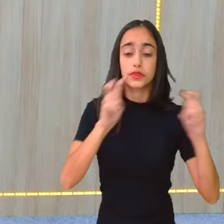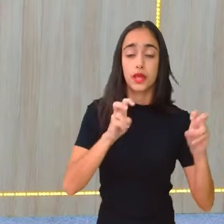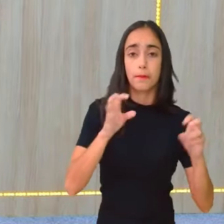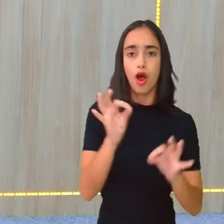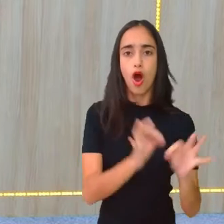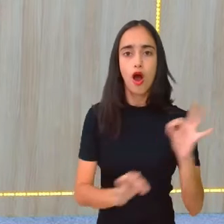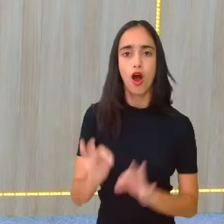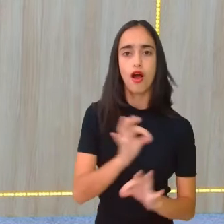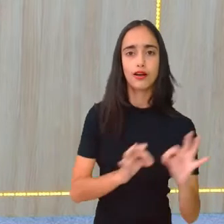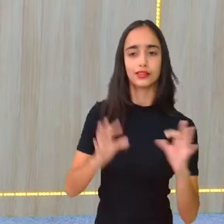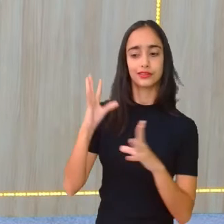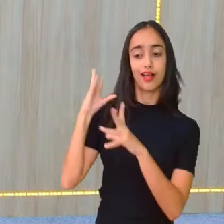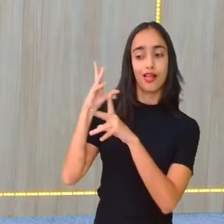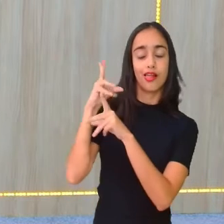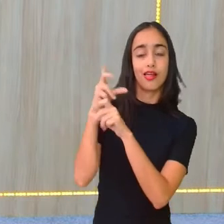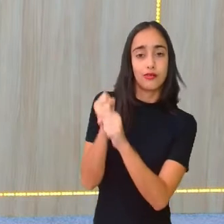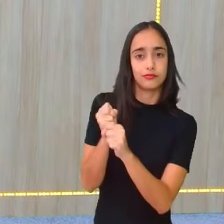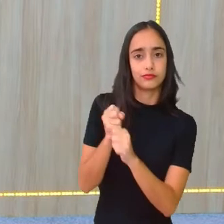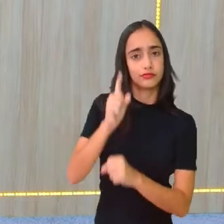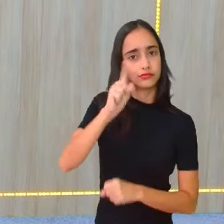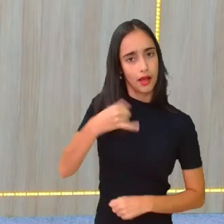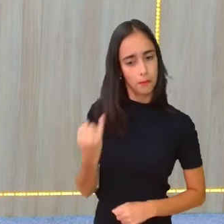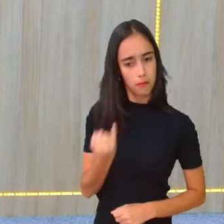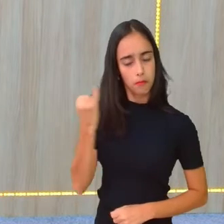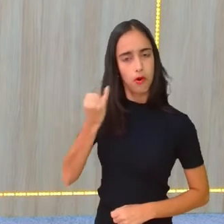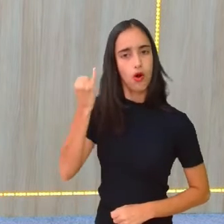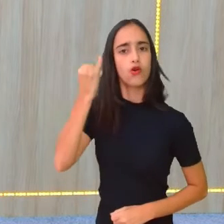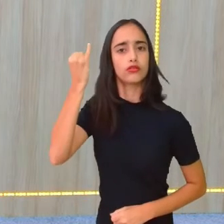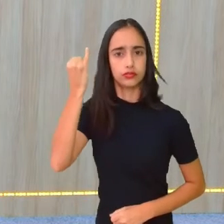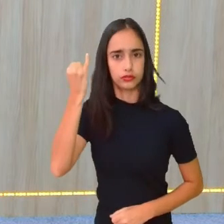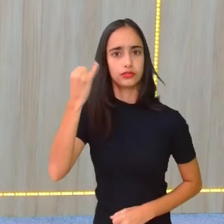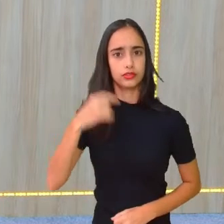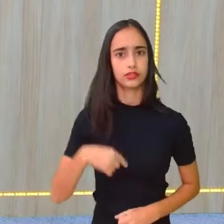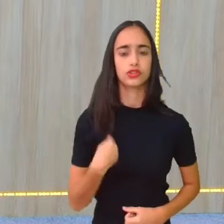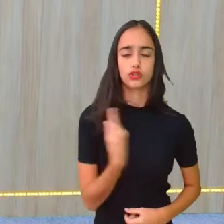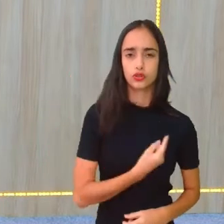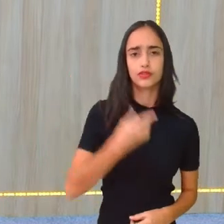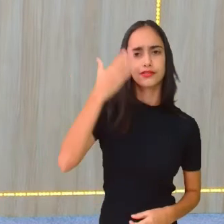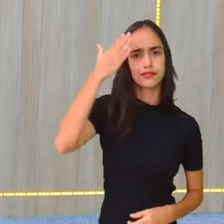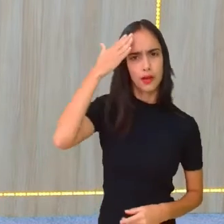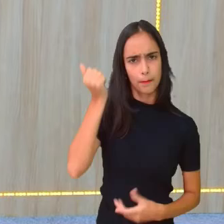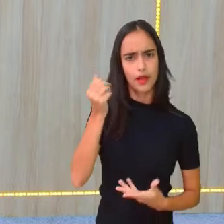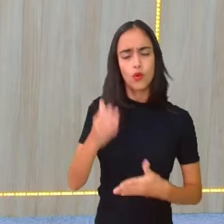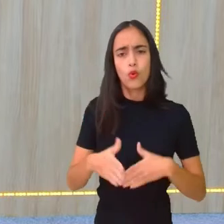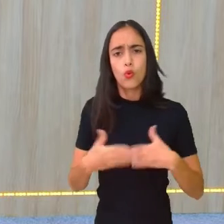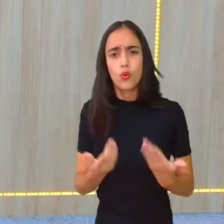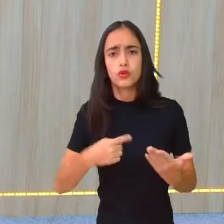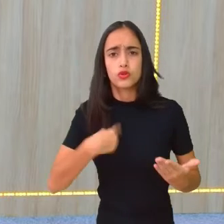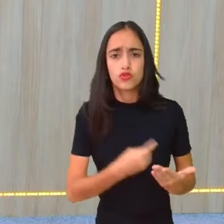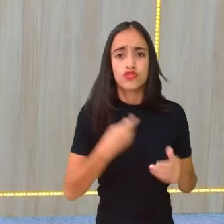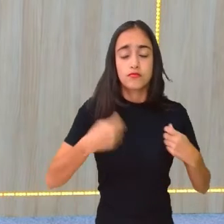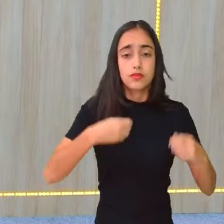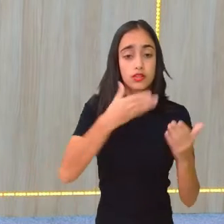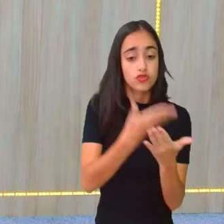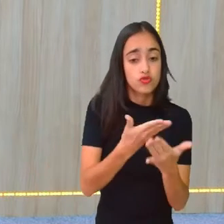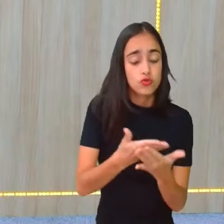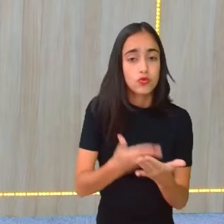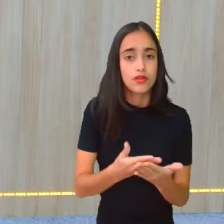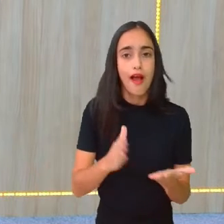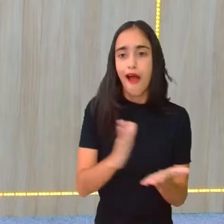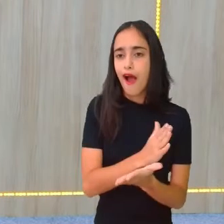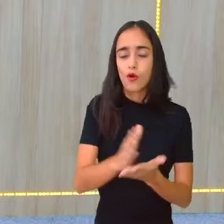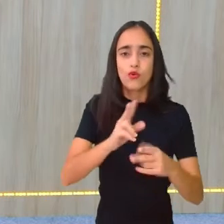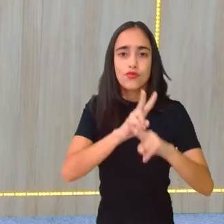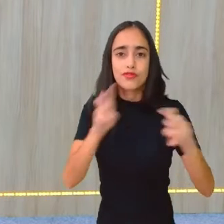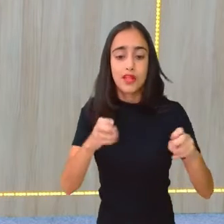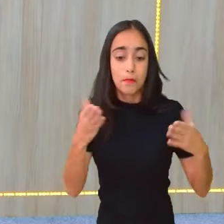precisa fazer quando a gente precisa estudar algum conteúdo específico, algum tema específico. Quando os professores na escola dizem assim, faça